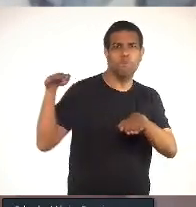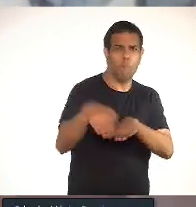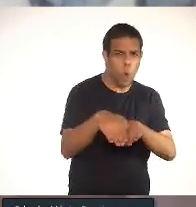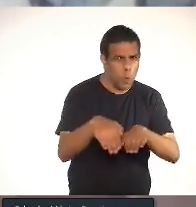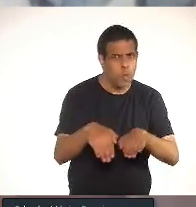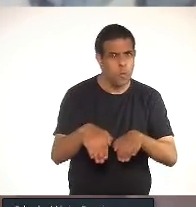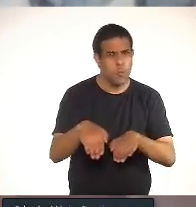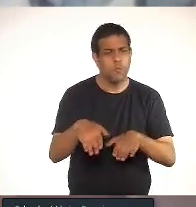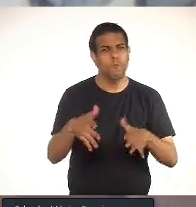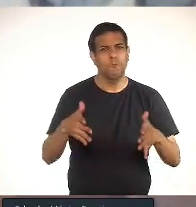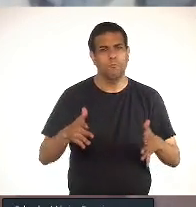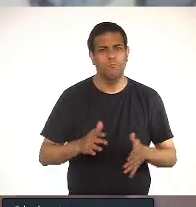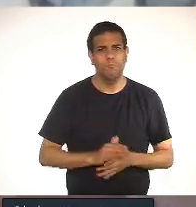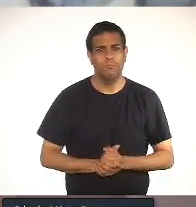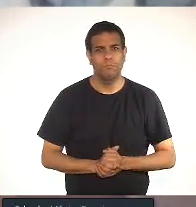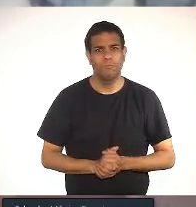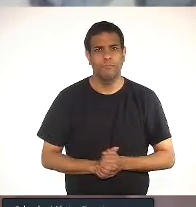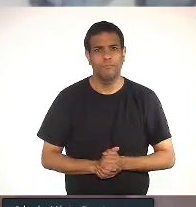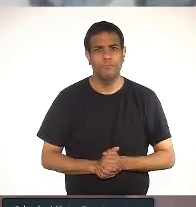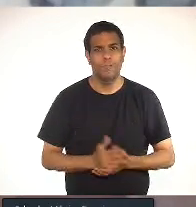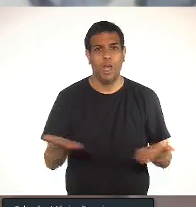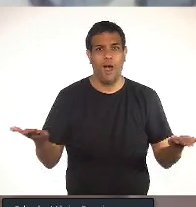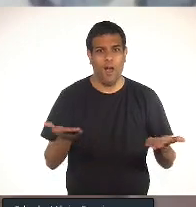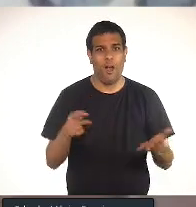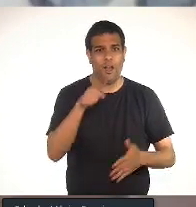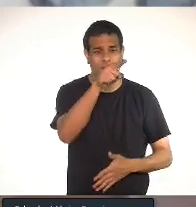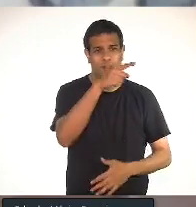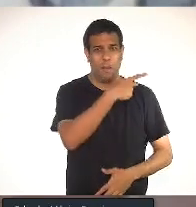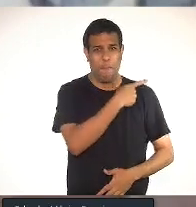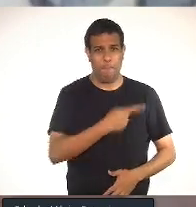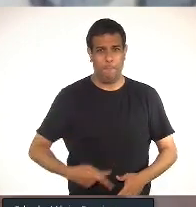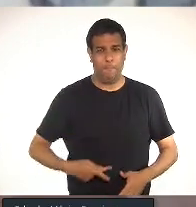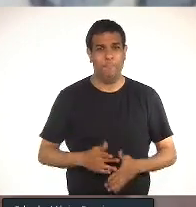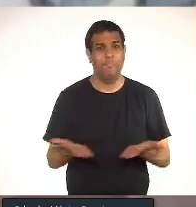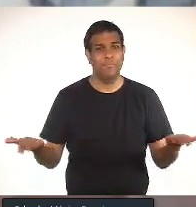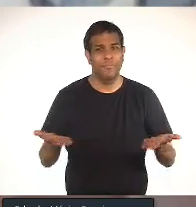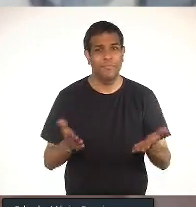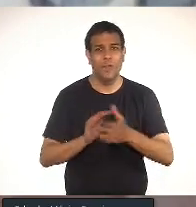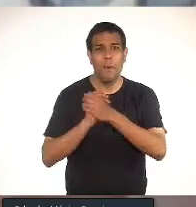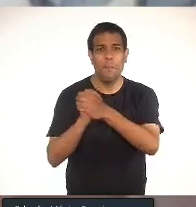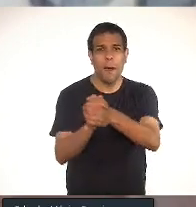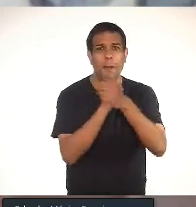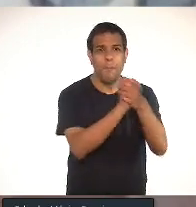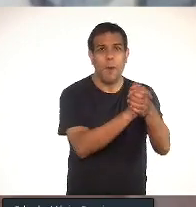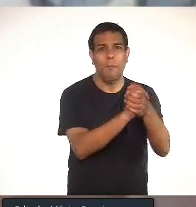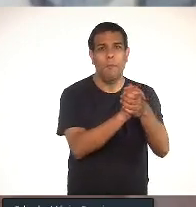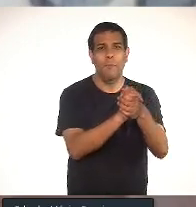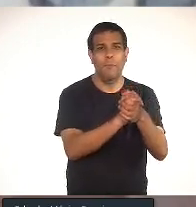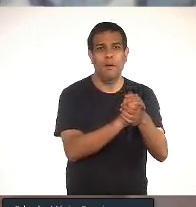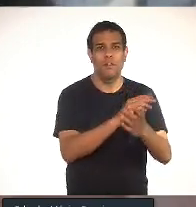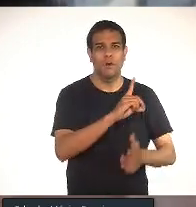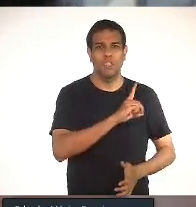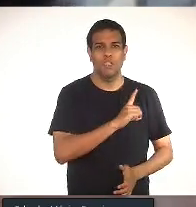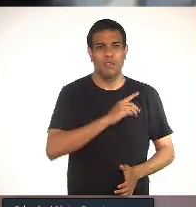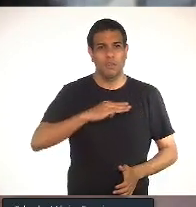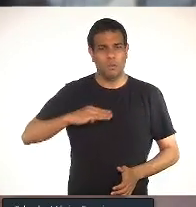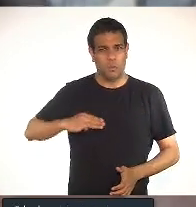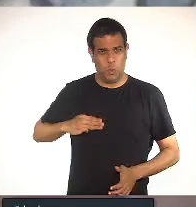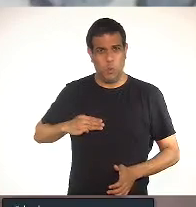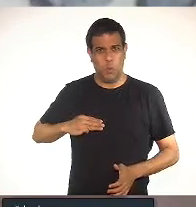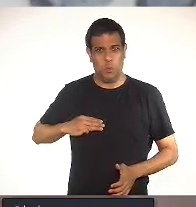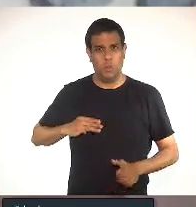deputado Valdec, presidente interino aqui, eu quero parabenizar a Defensoria Pública do Estado do Rio de